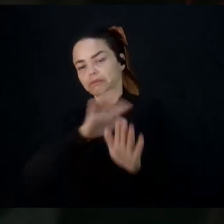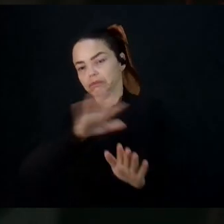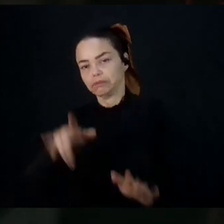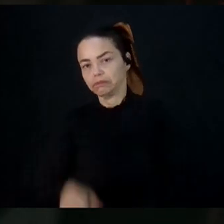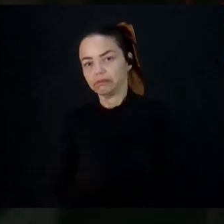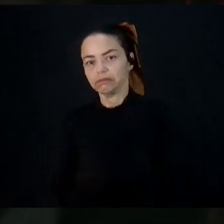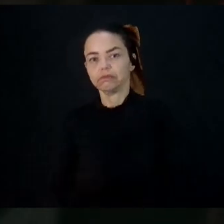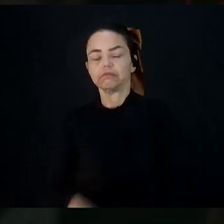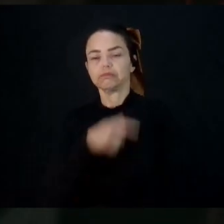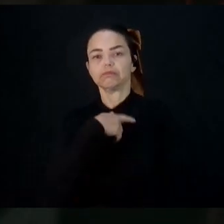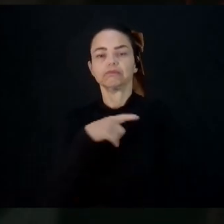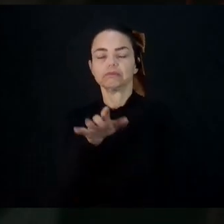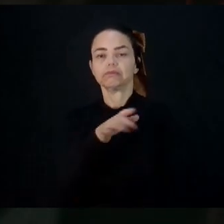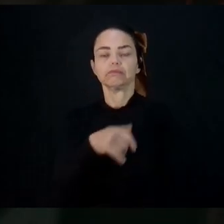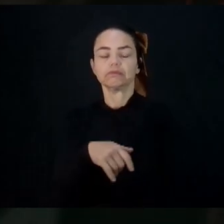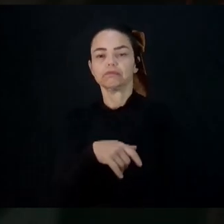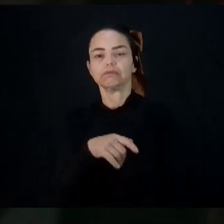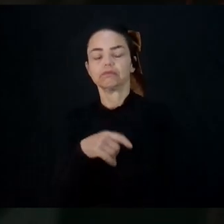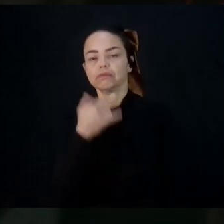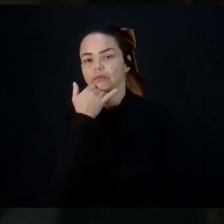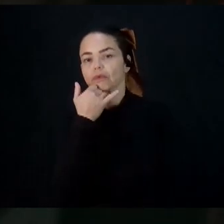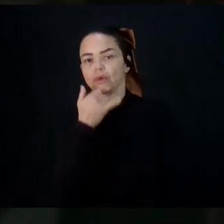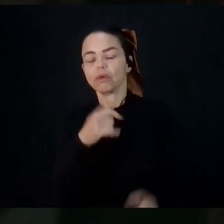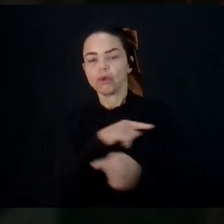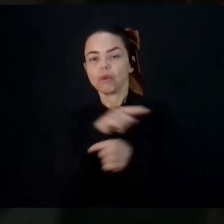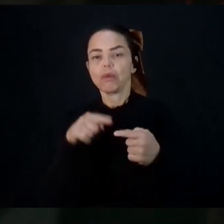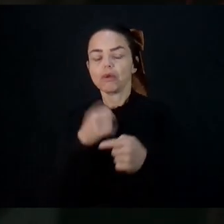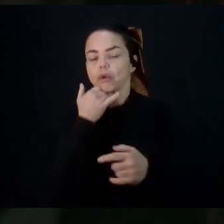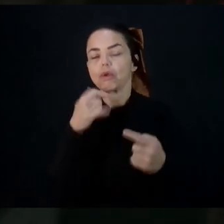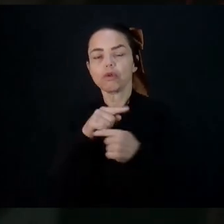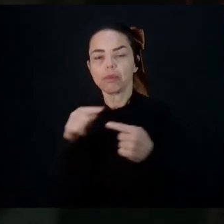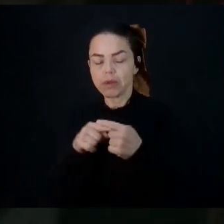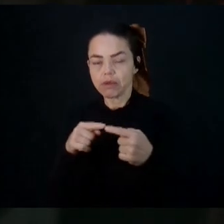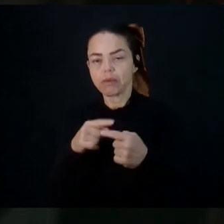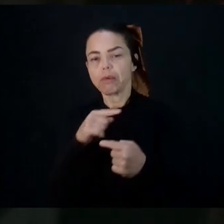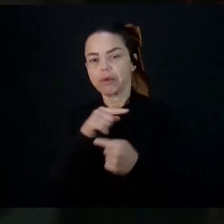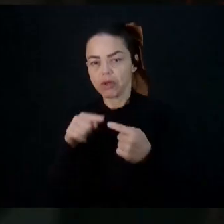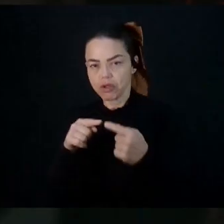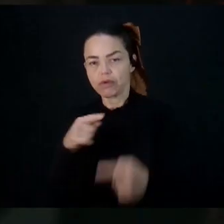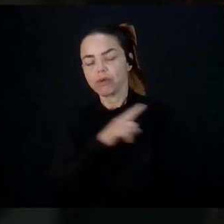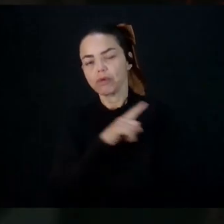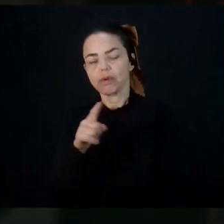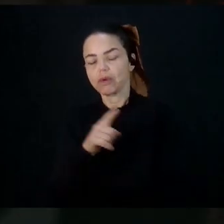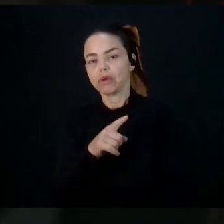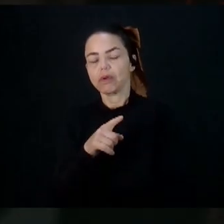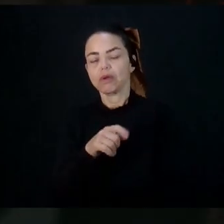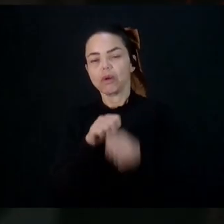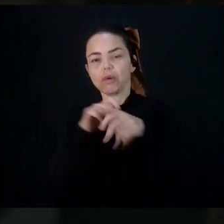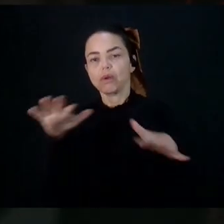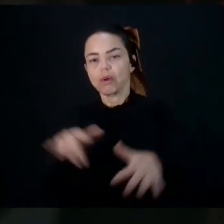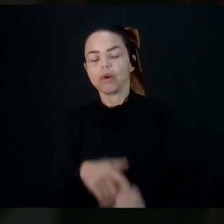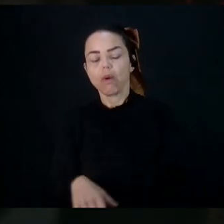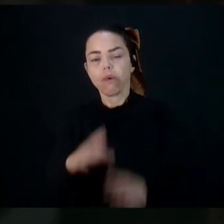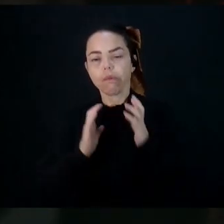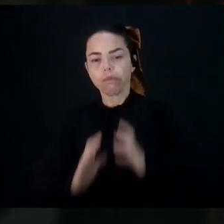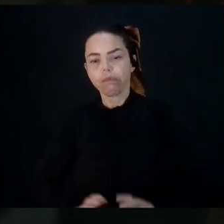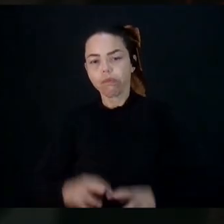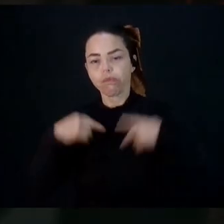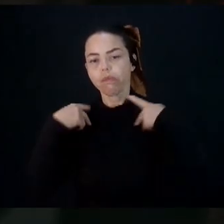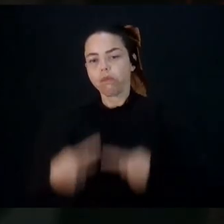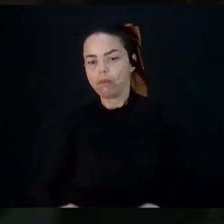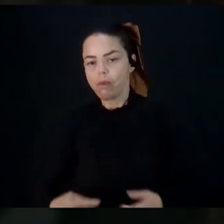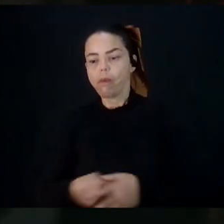o diagnóstico e tal, não. A gente como o caso ganhou uma repercussão e trata do comportamento humano.